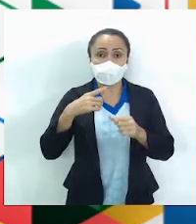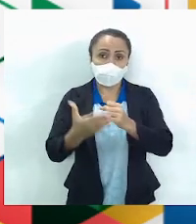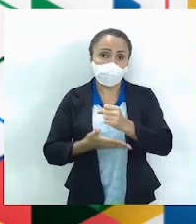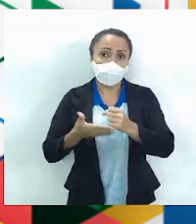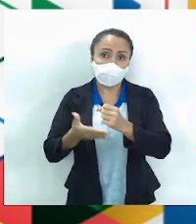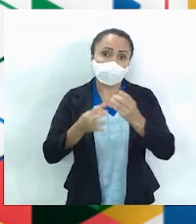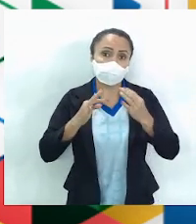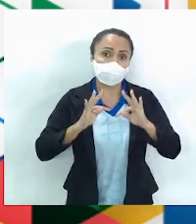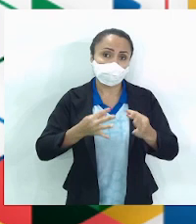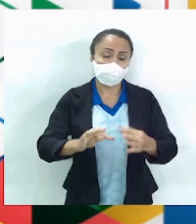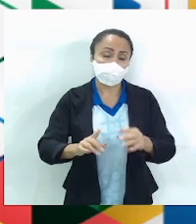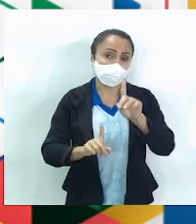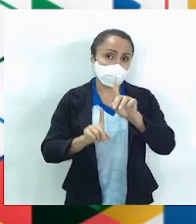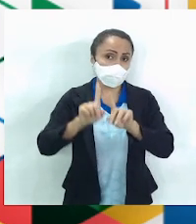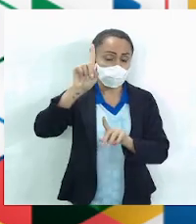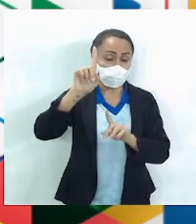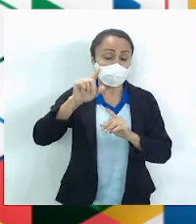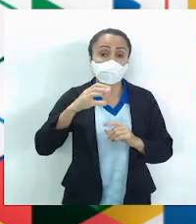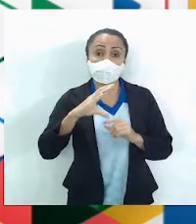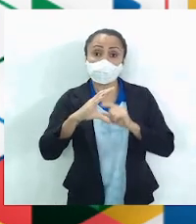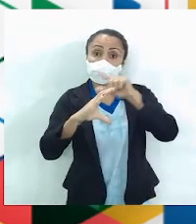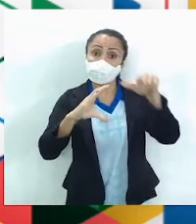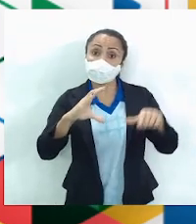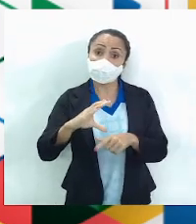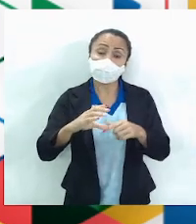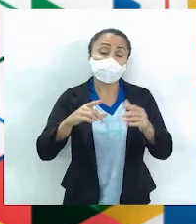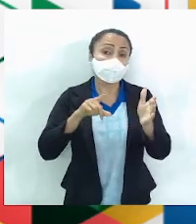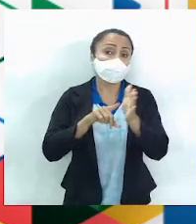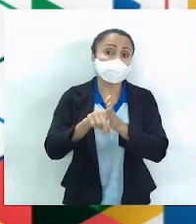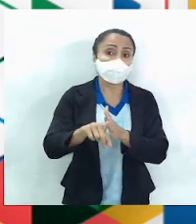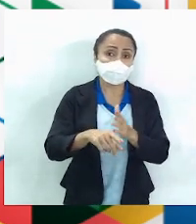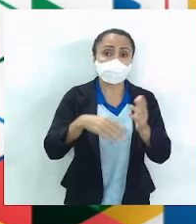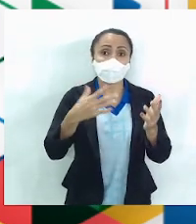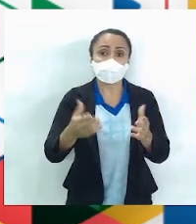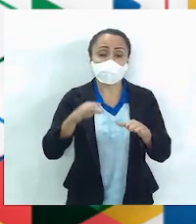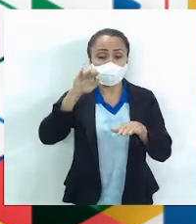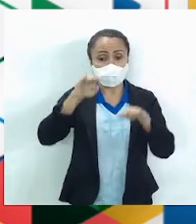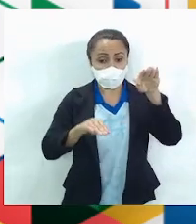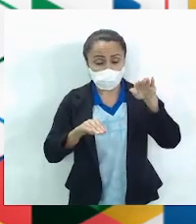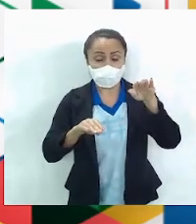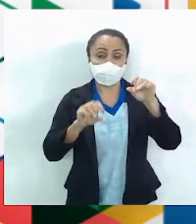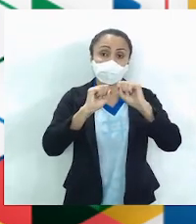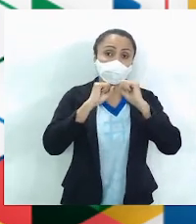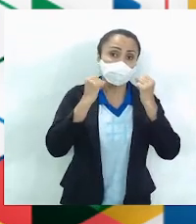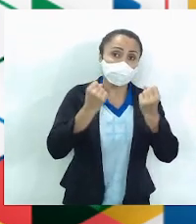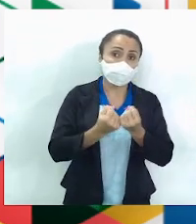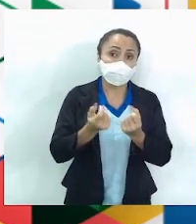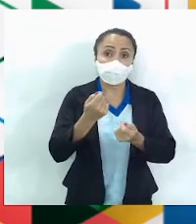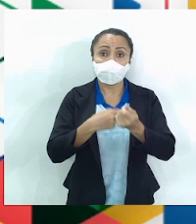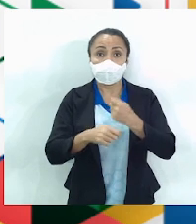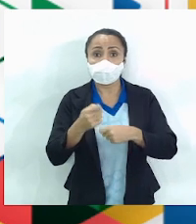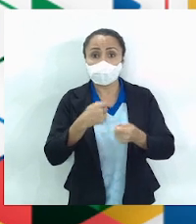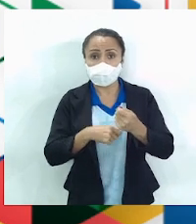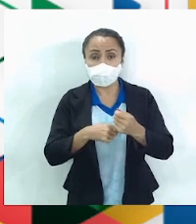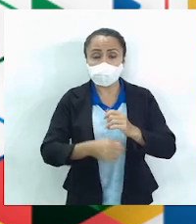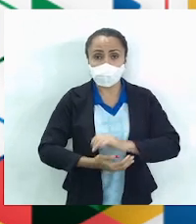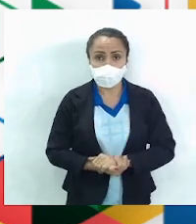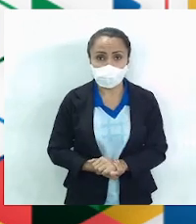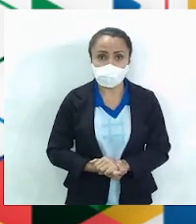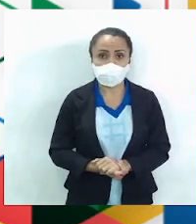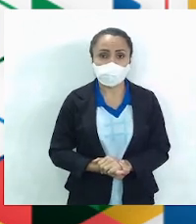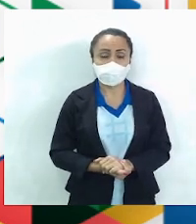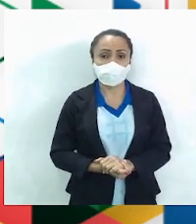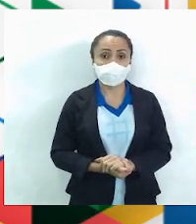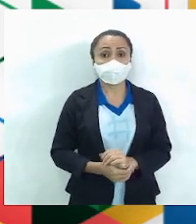tecnológica elevada, c. apresentam índices de desigualdade social e econômica mais